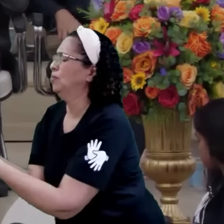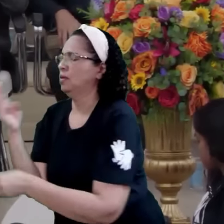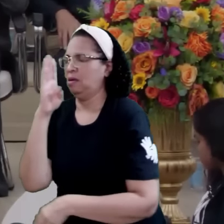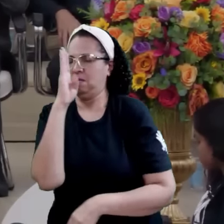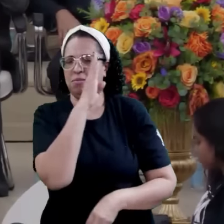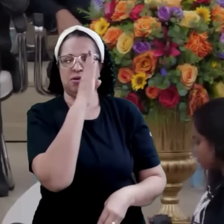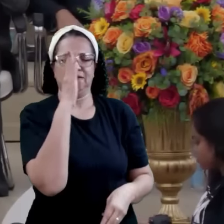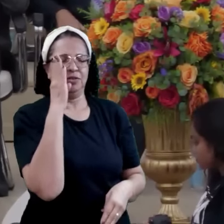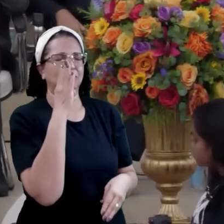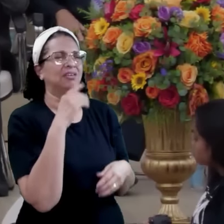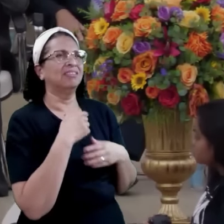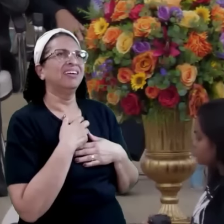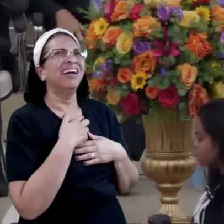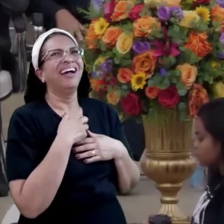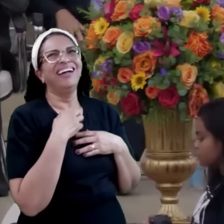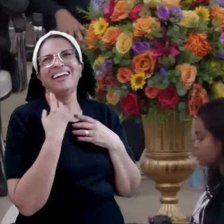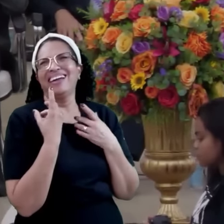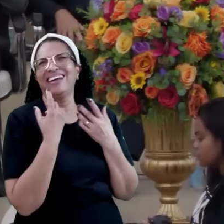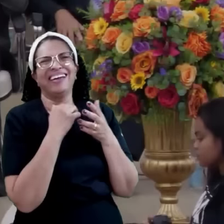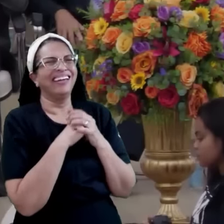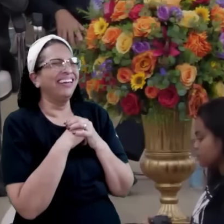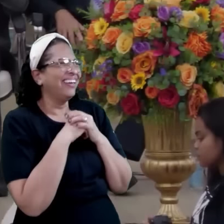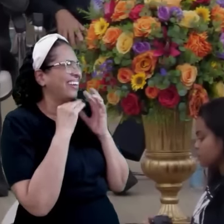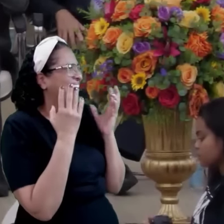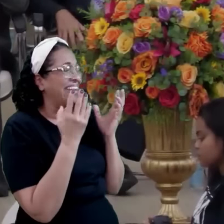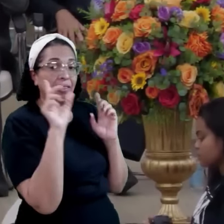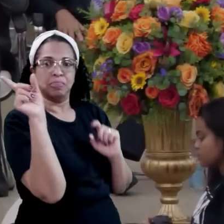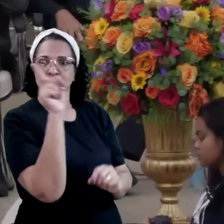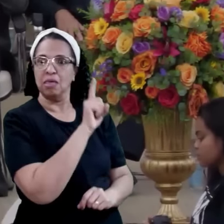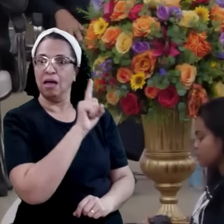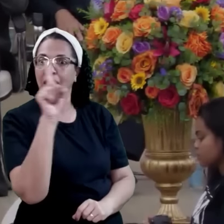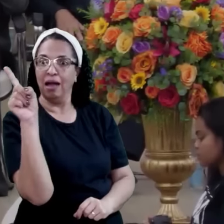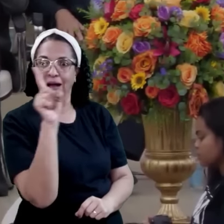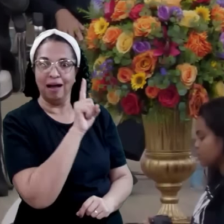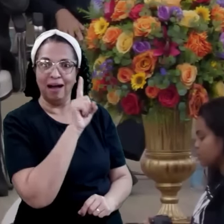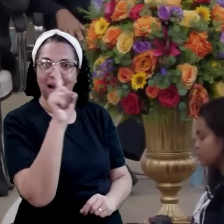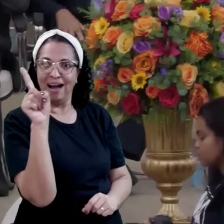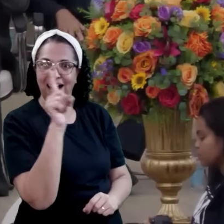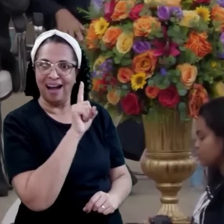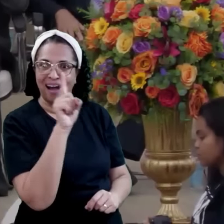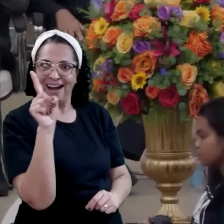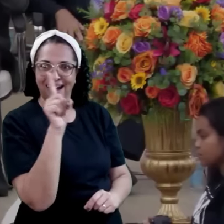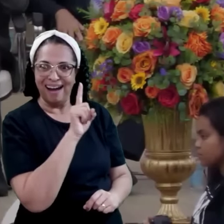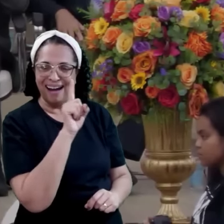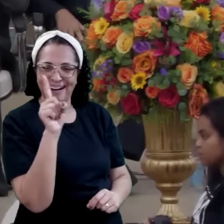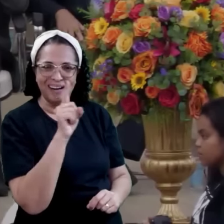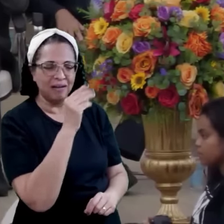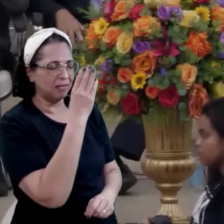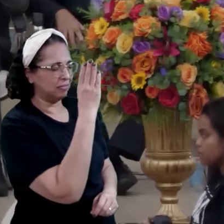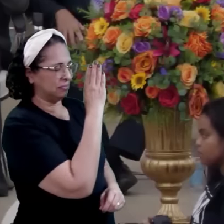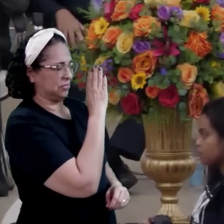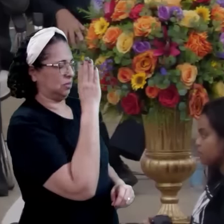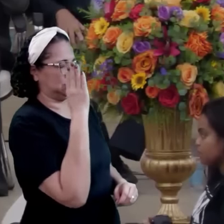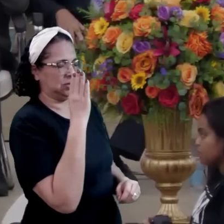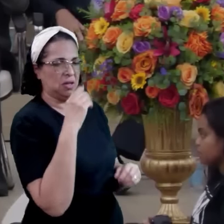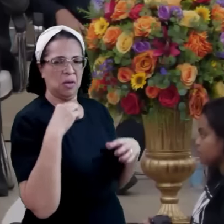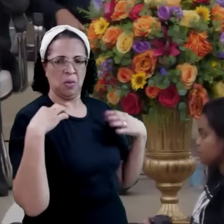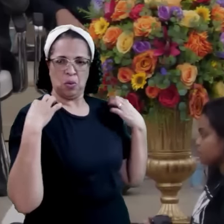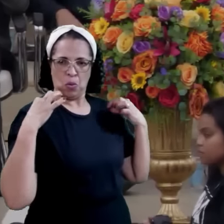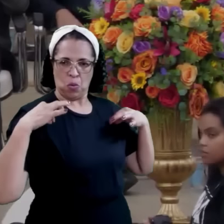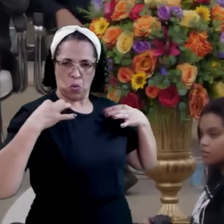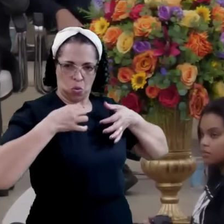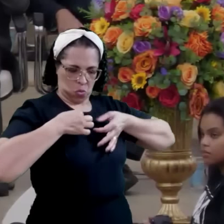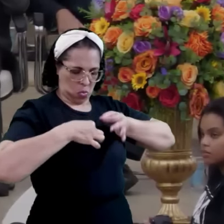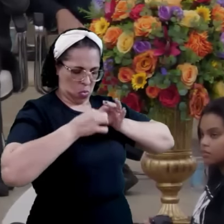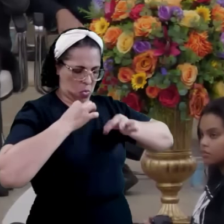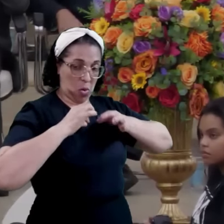não perceba que o texto vai dizer que ele lançando descia a sua capa não era qualquer pedacinho de tecido não